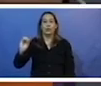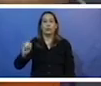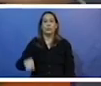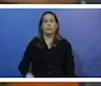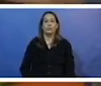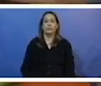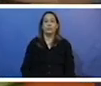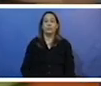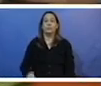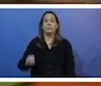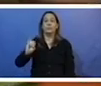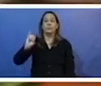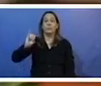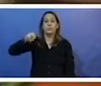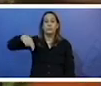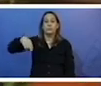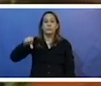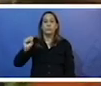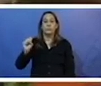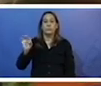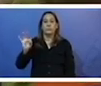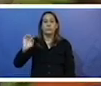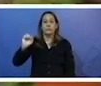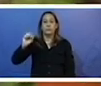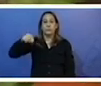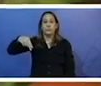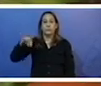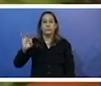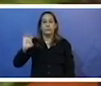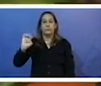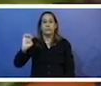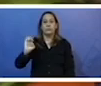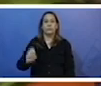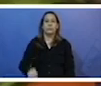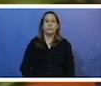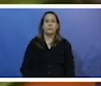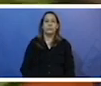Encantar. O tá. Instam.